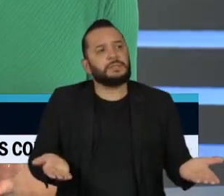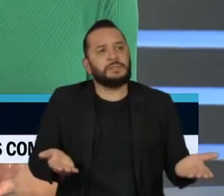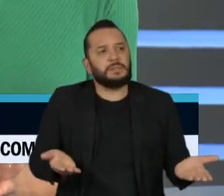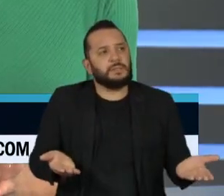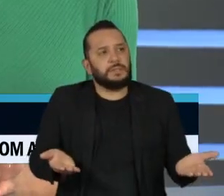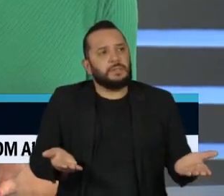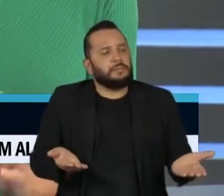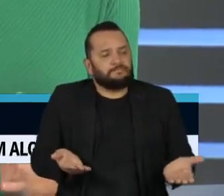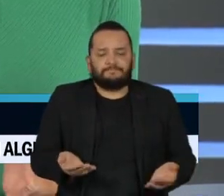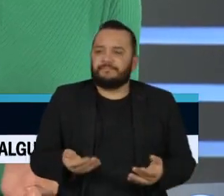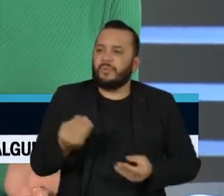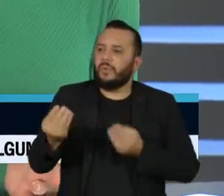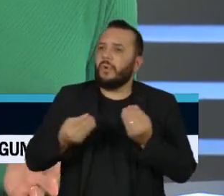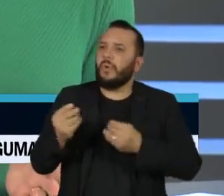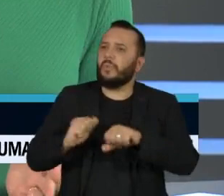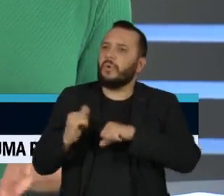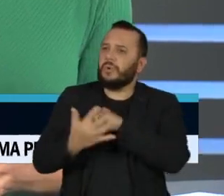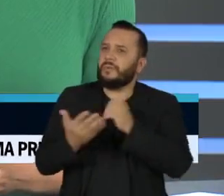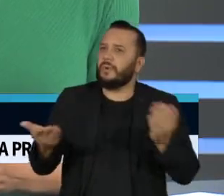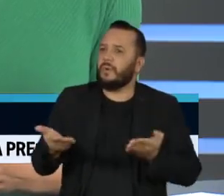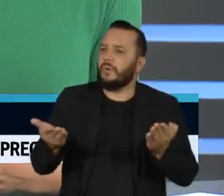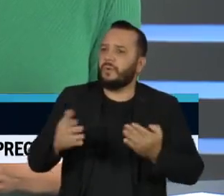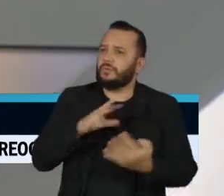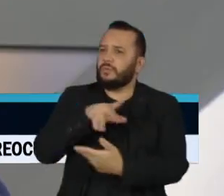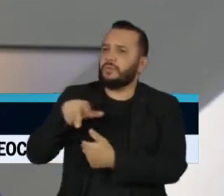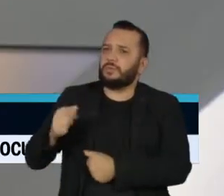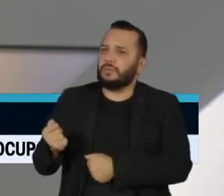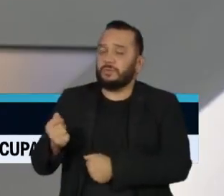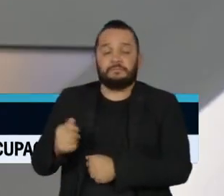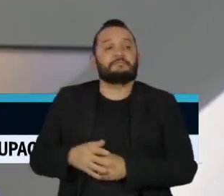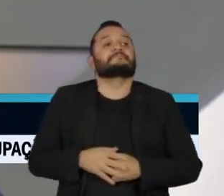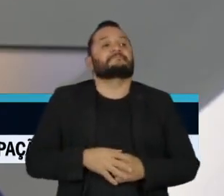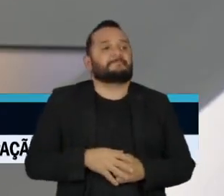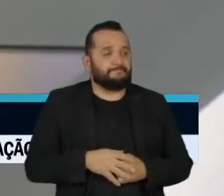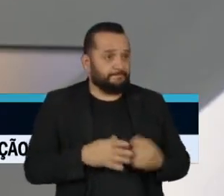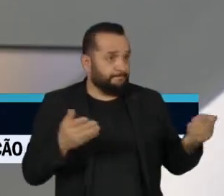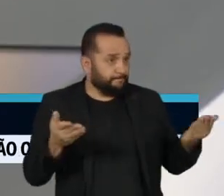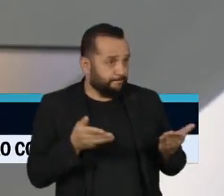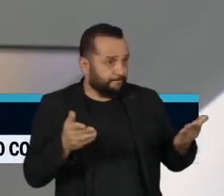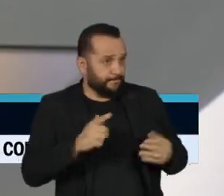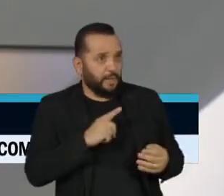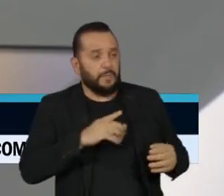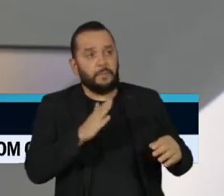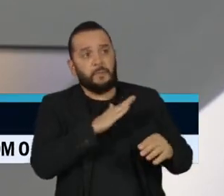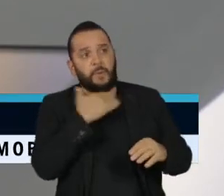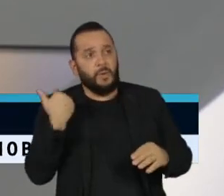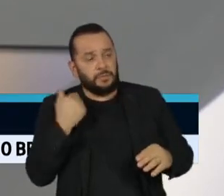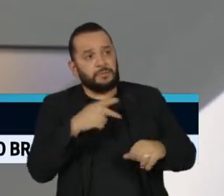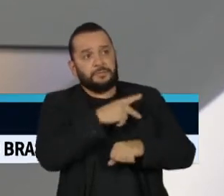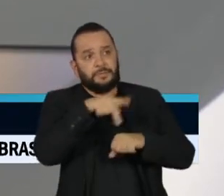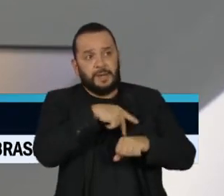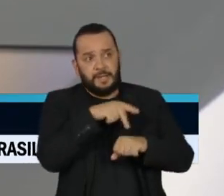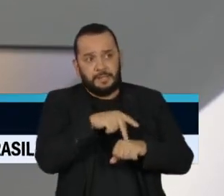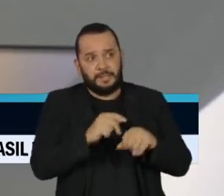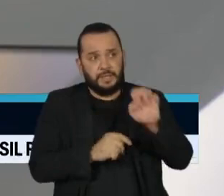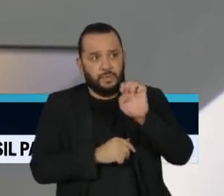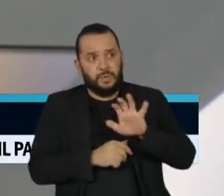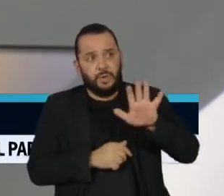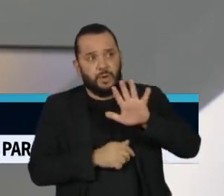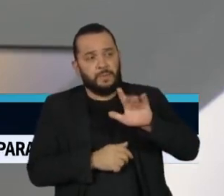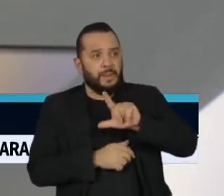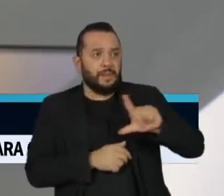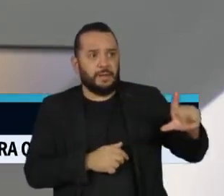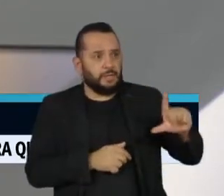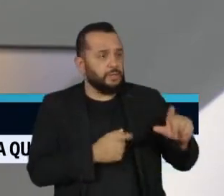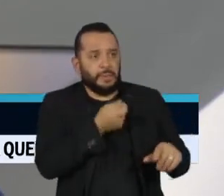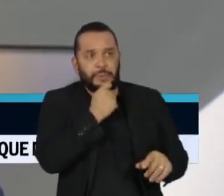como está a Covid, o mapa da Covid hoje no mundo? O que a gente tem ainda é uma mortalidade muito alta em países do leste europeu, onde não